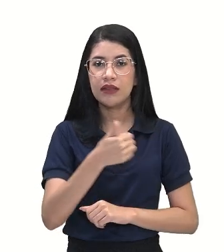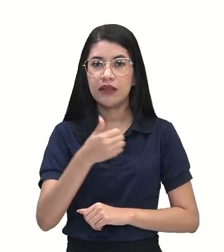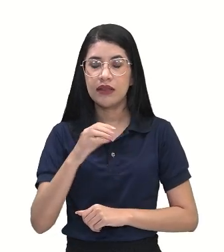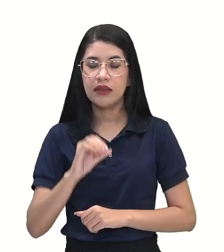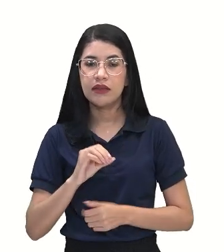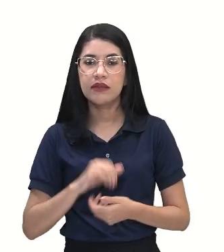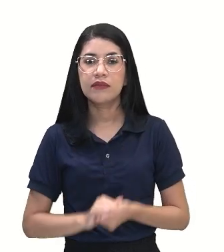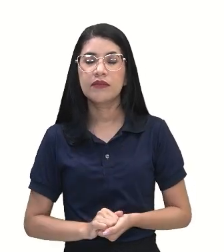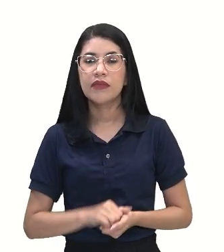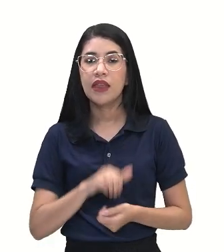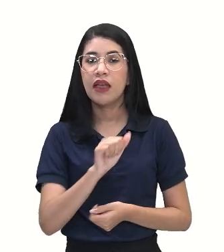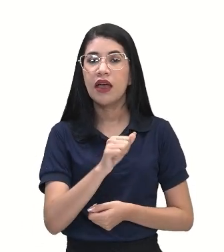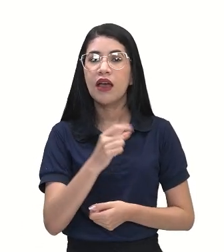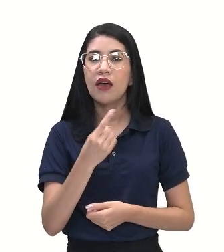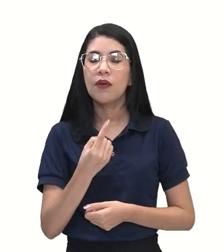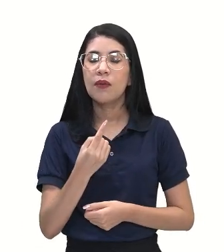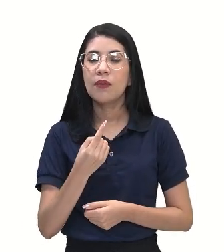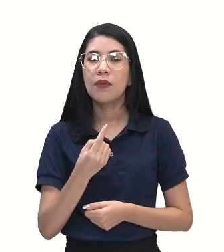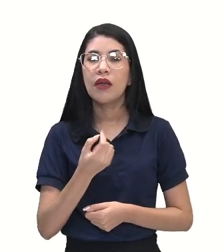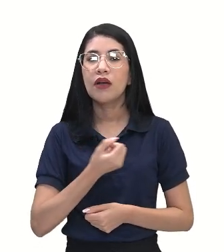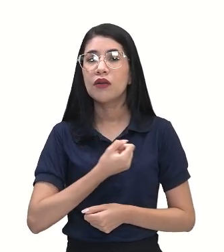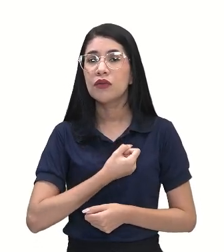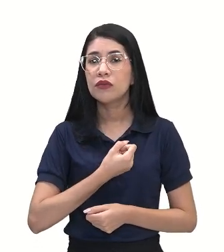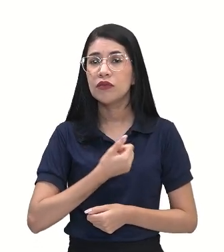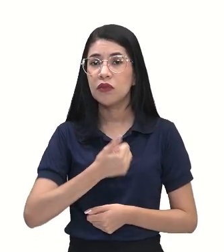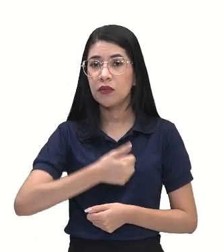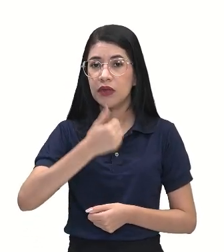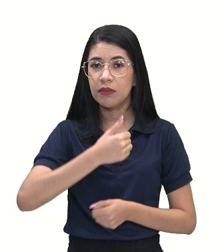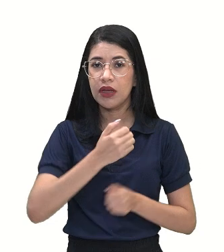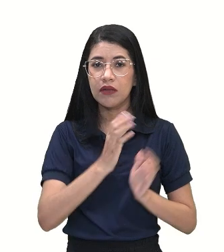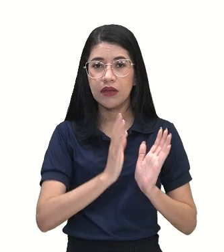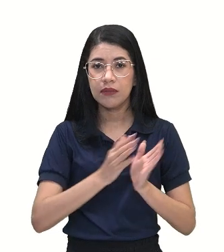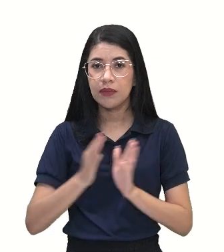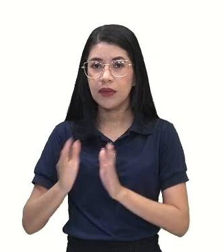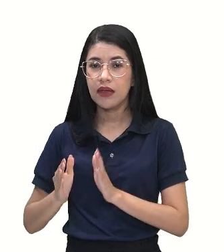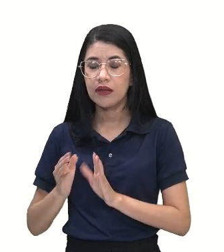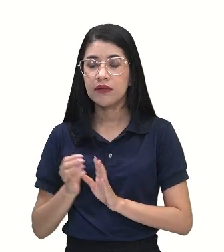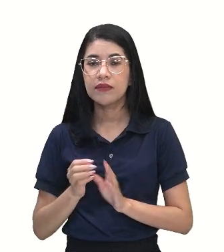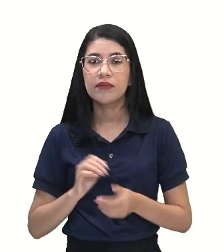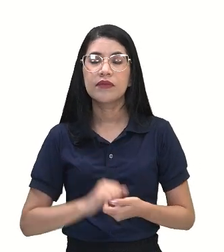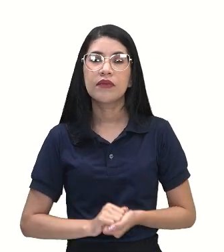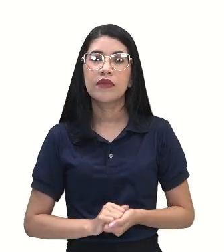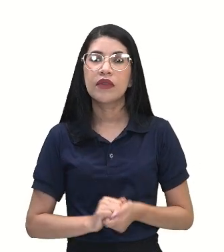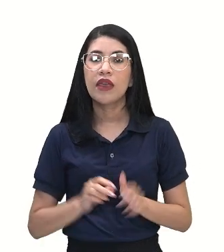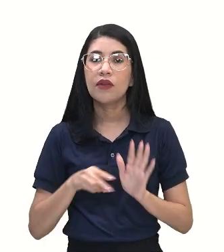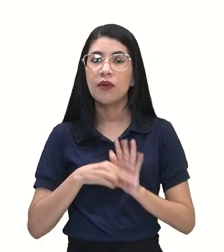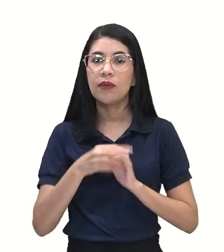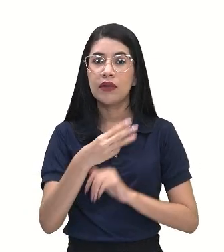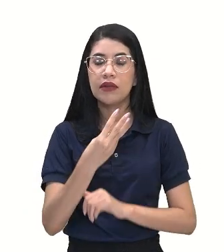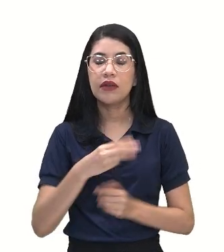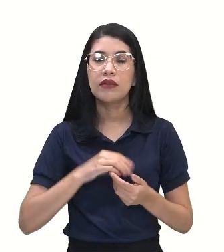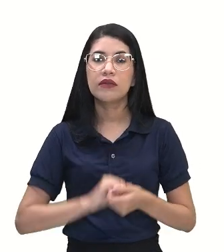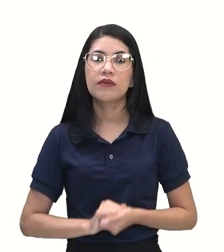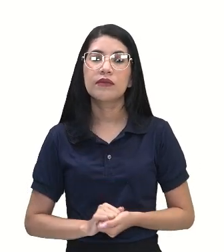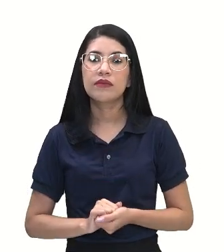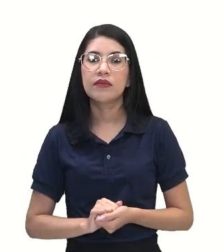a 1. A1 é o primeiro termo da sequência, que é esse carinha aqui, ó, é o 3. Então vai ficar